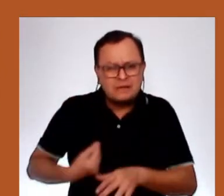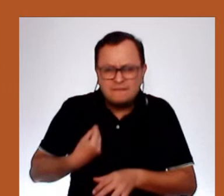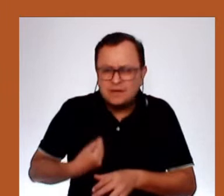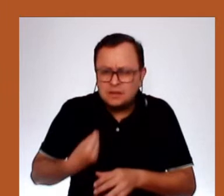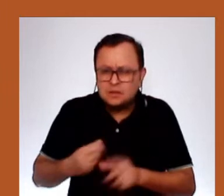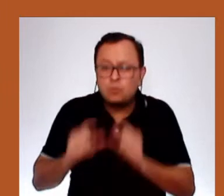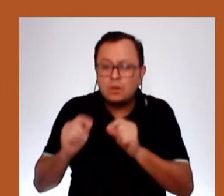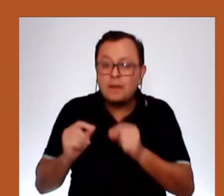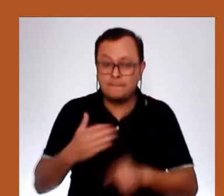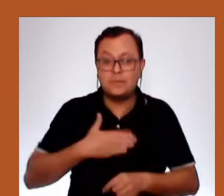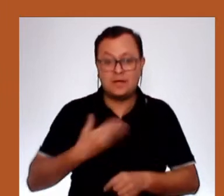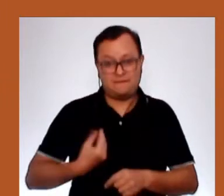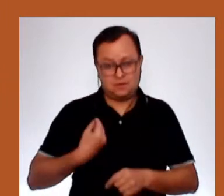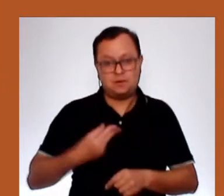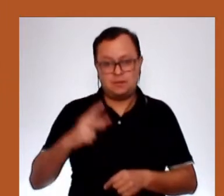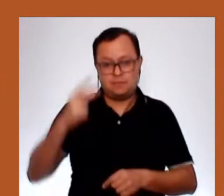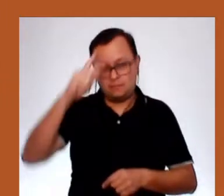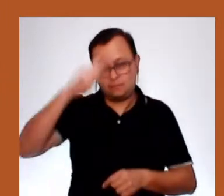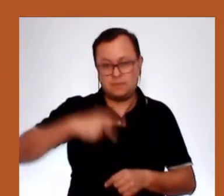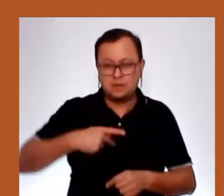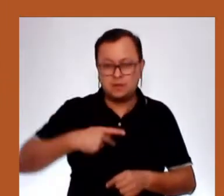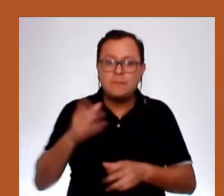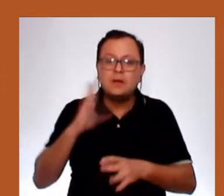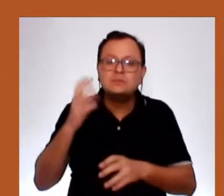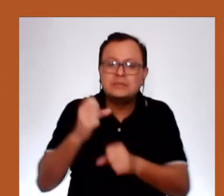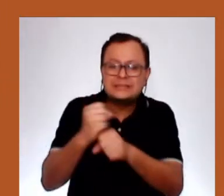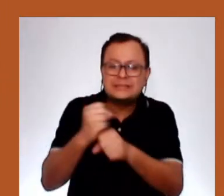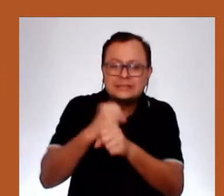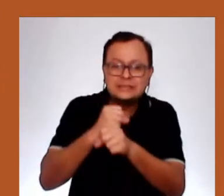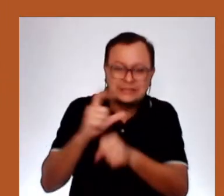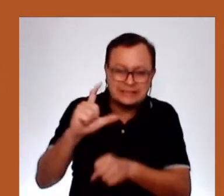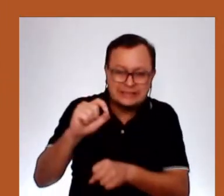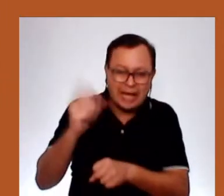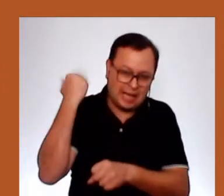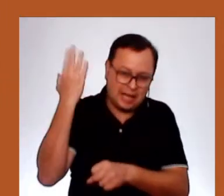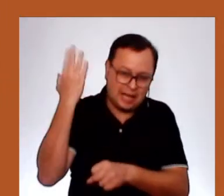né? Cerca de 10 anos atrás,